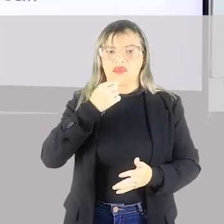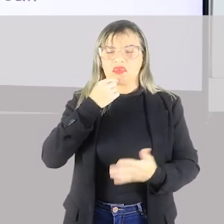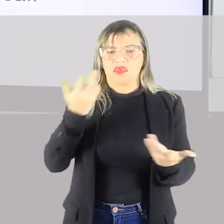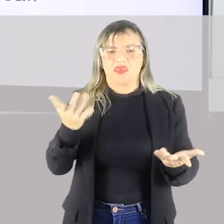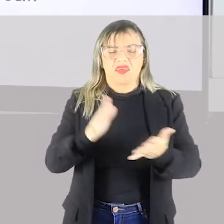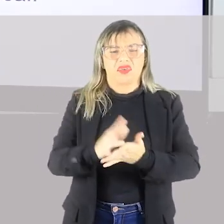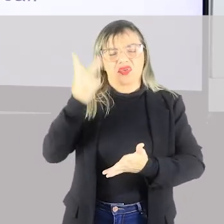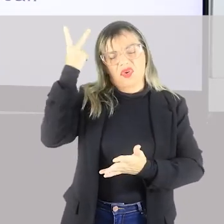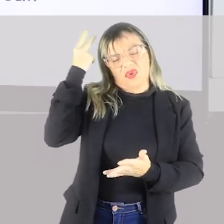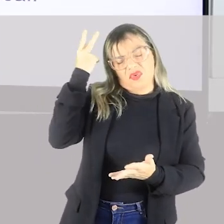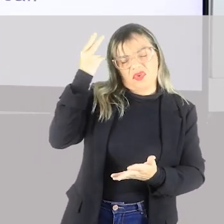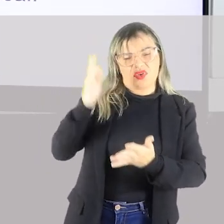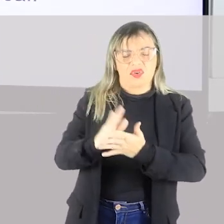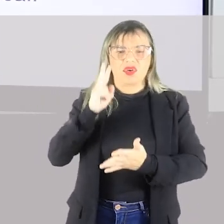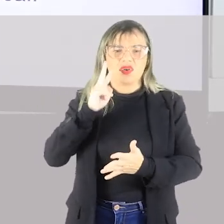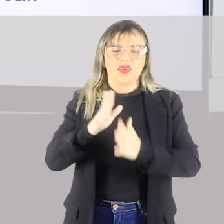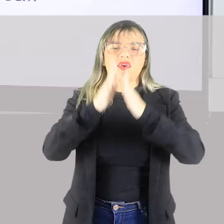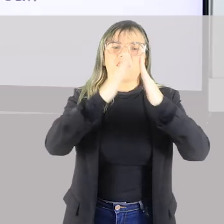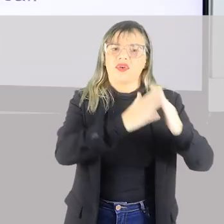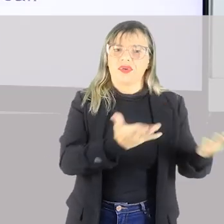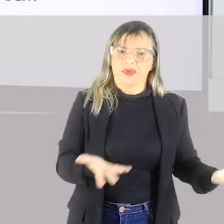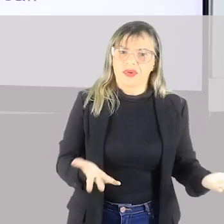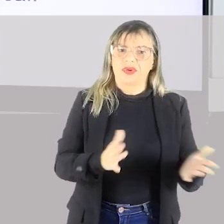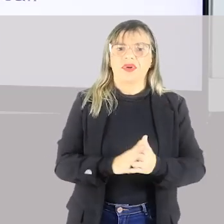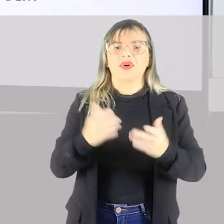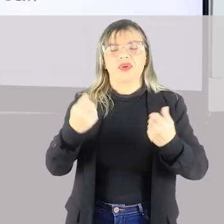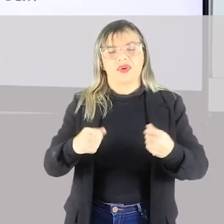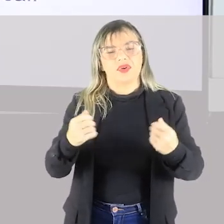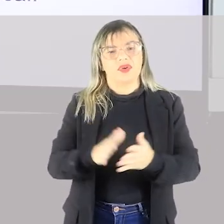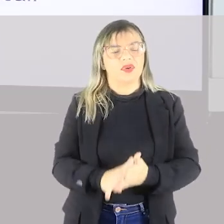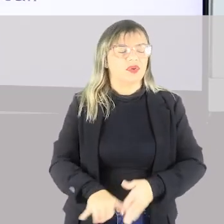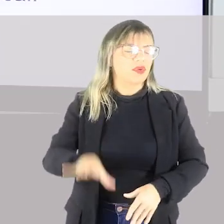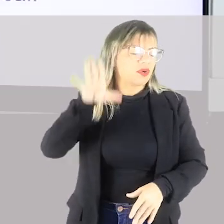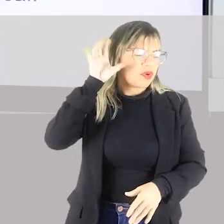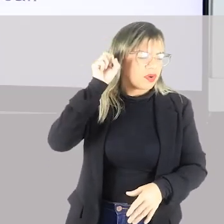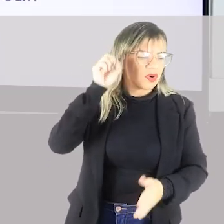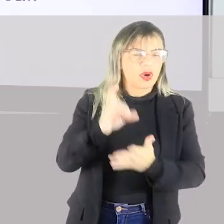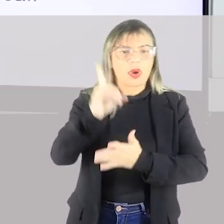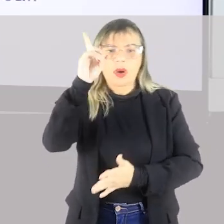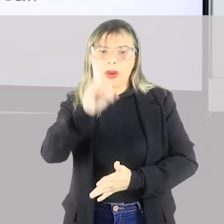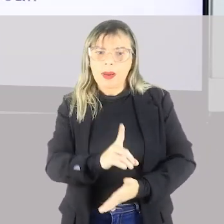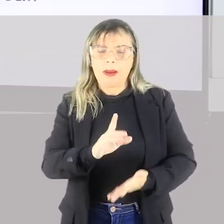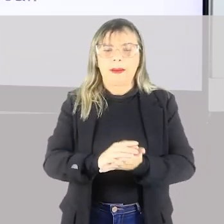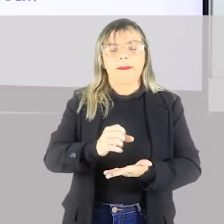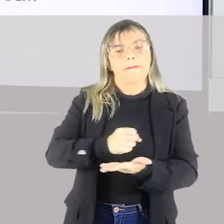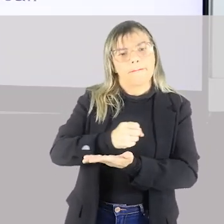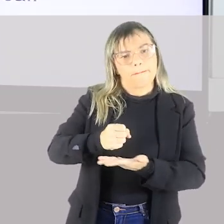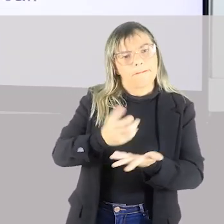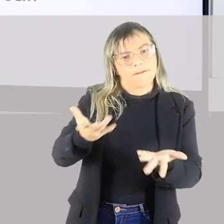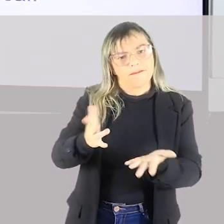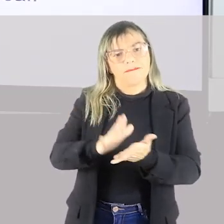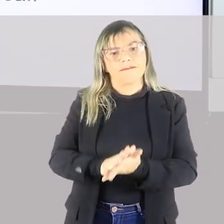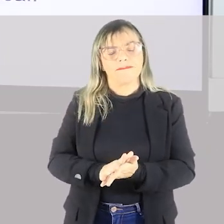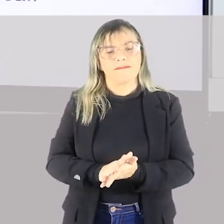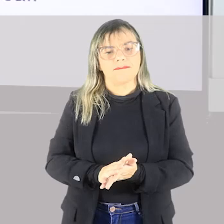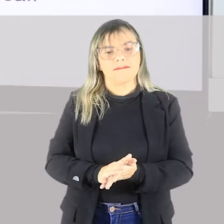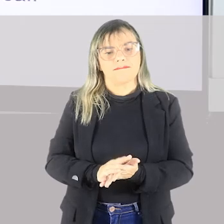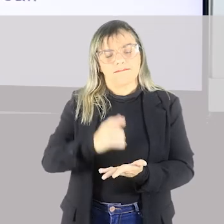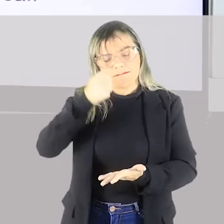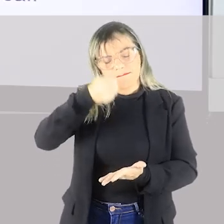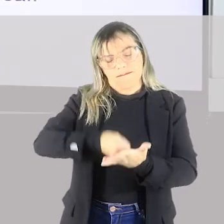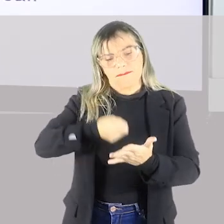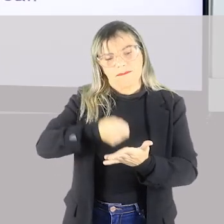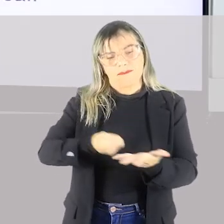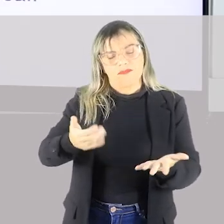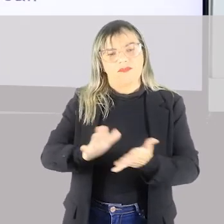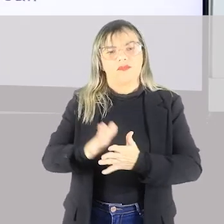né? A comunidade precisa ser ouvida, as pessoas precisam ter os seus direitos básicos atendidos. Então, nada